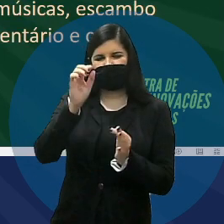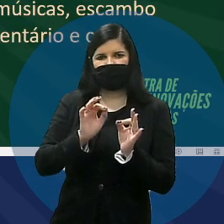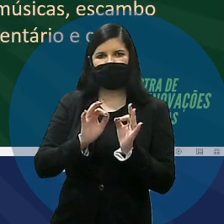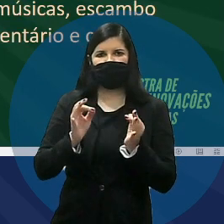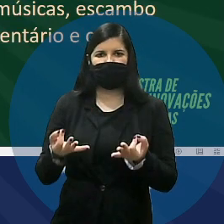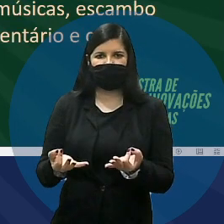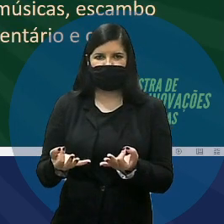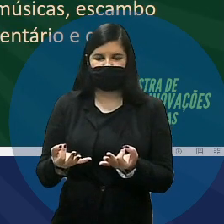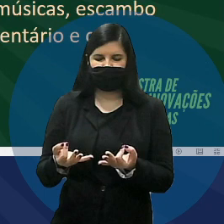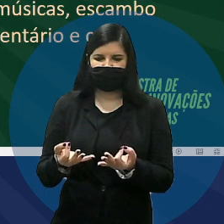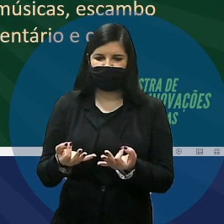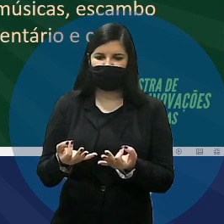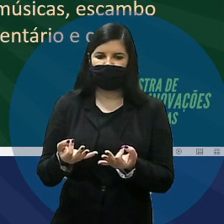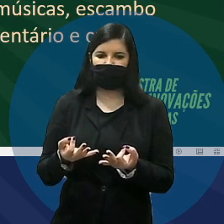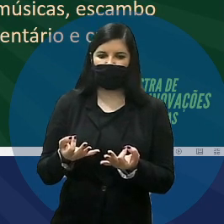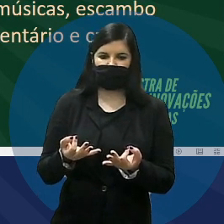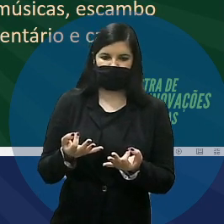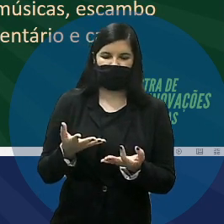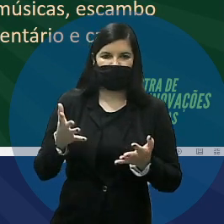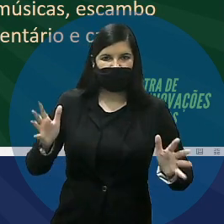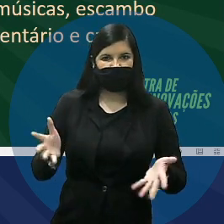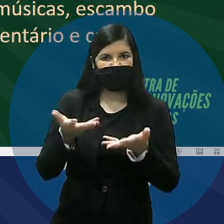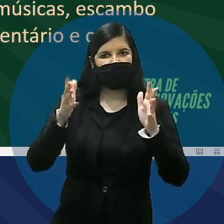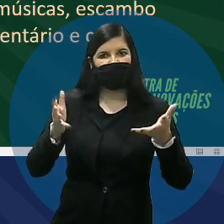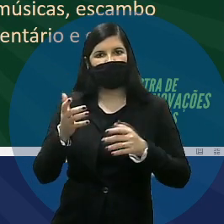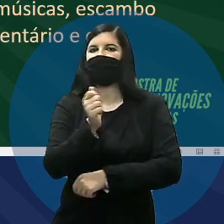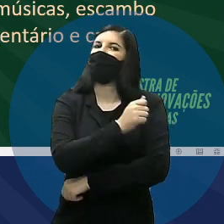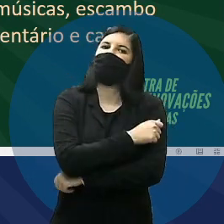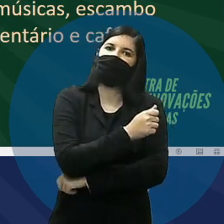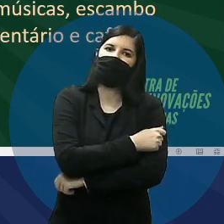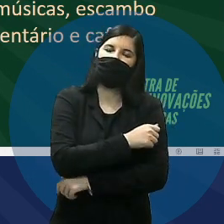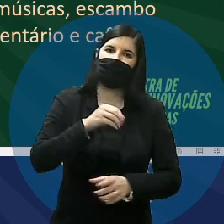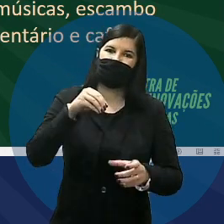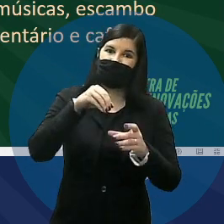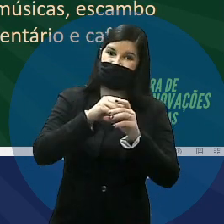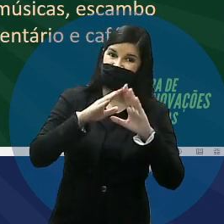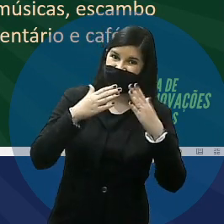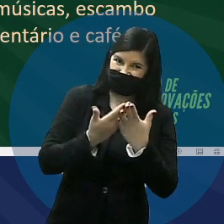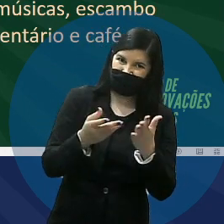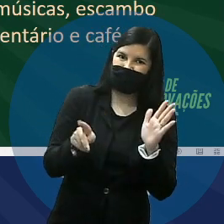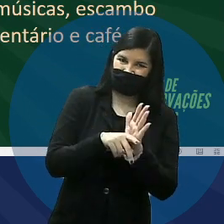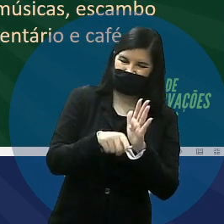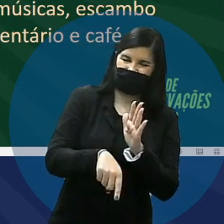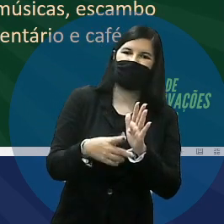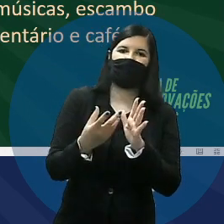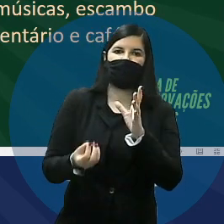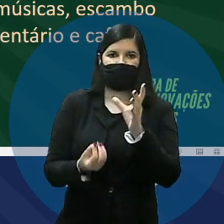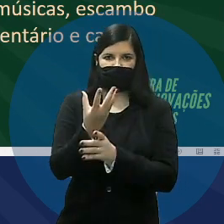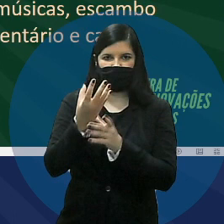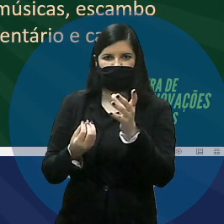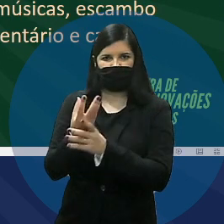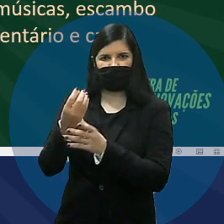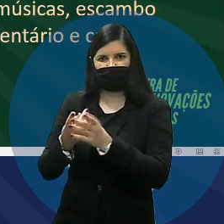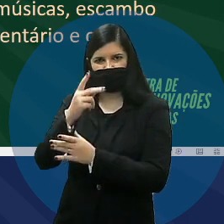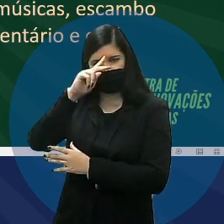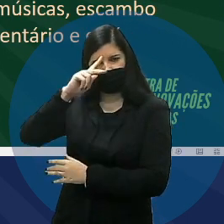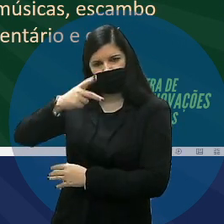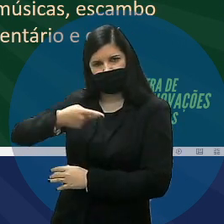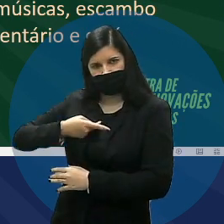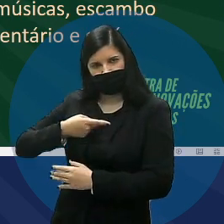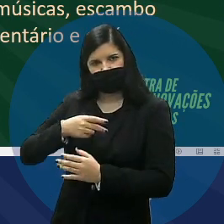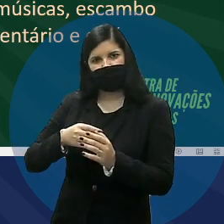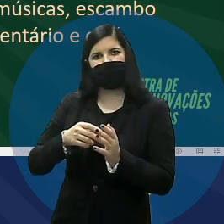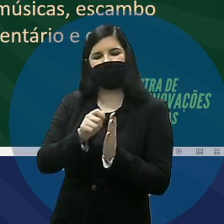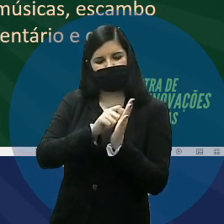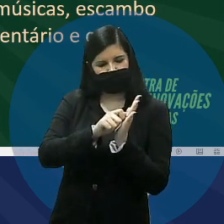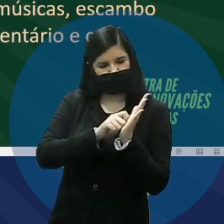era incentivar que os estudantes dentro da escola pudessem produzir os seus textos para se apresentarem aos